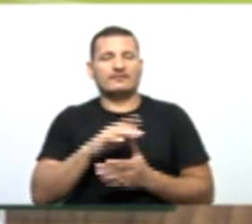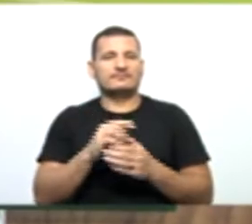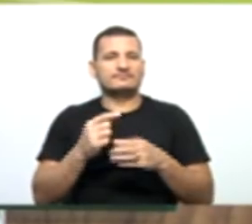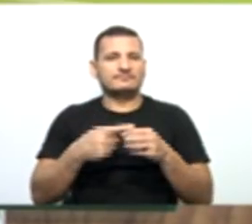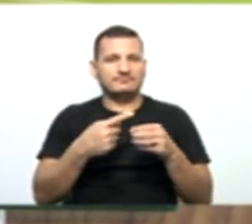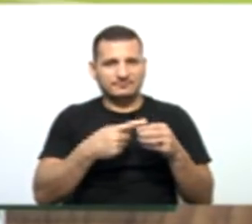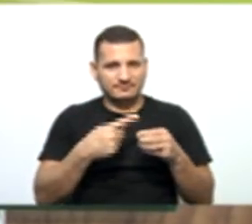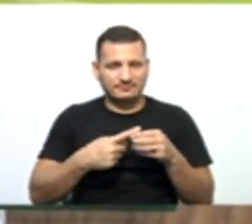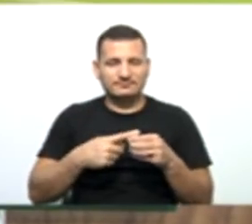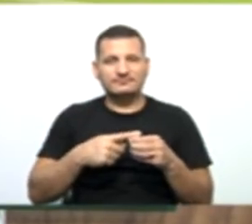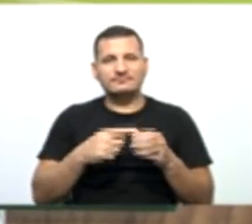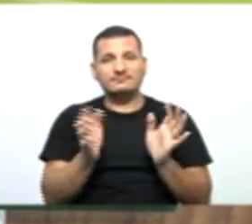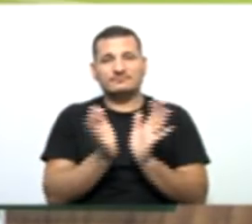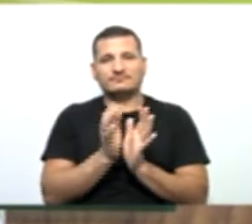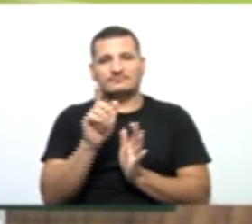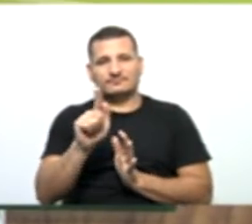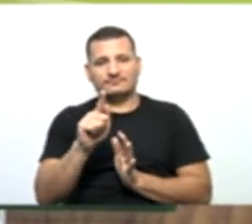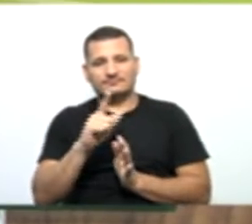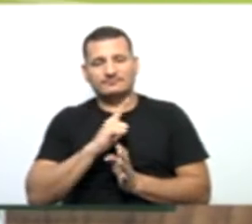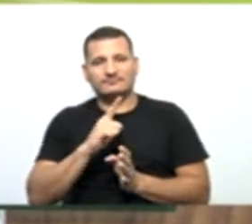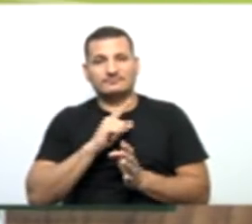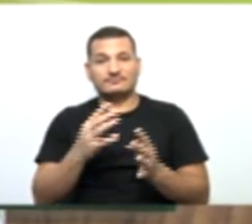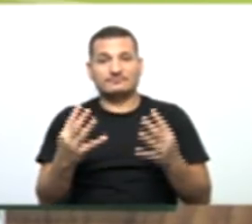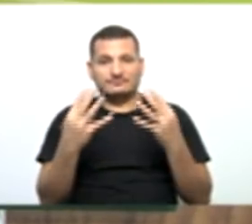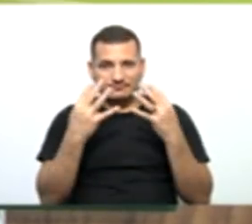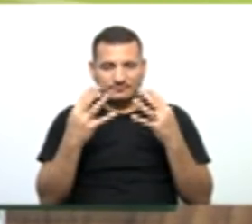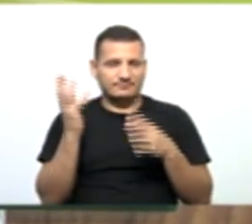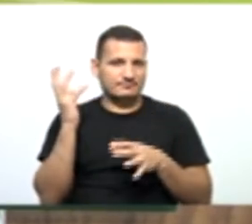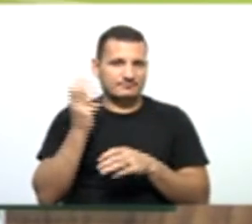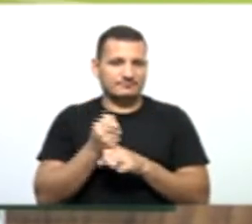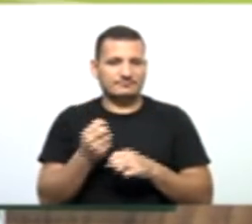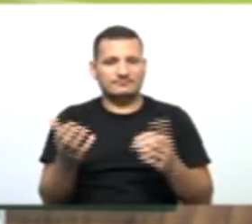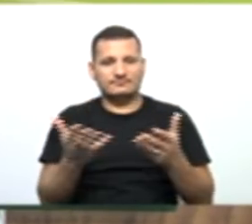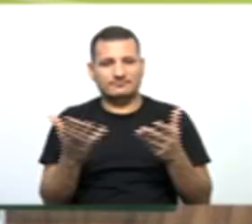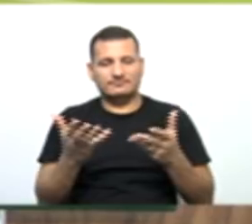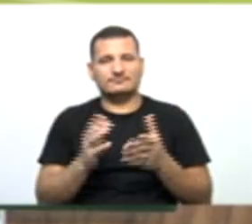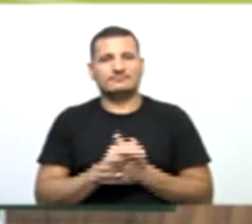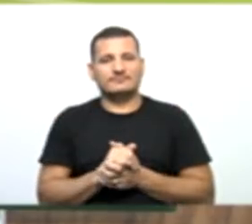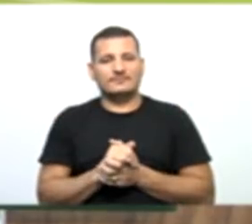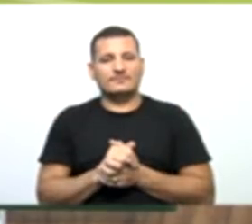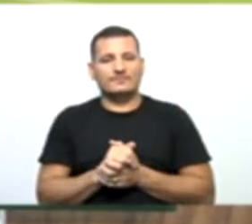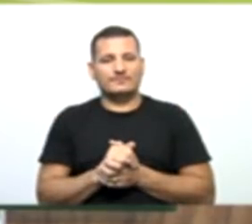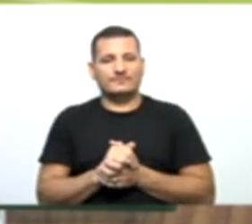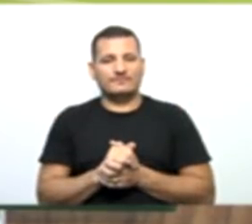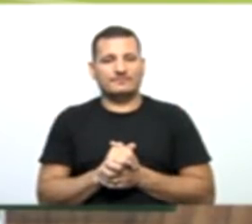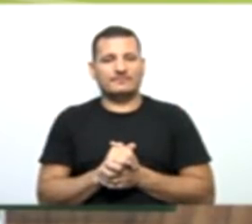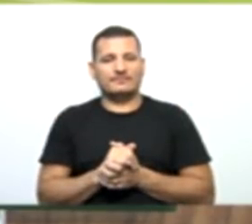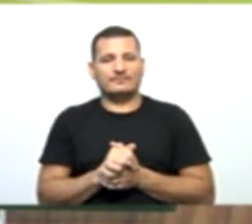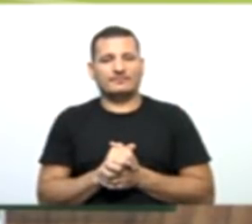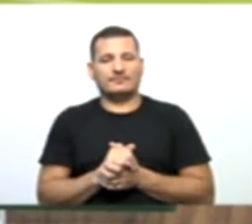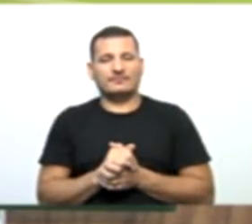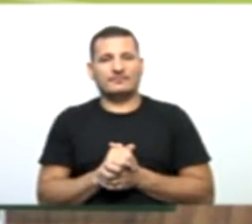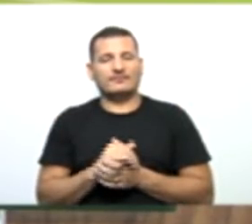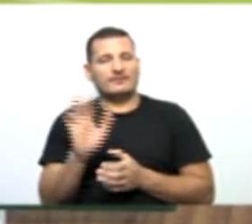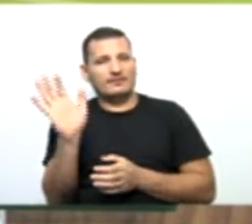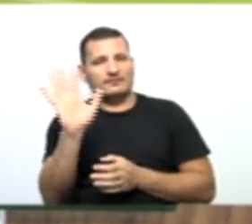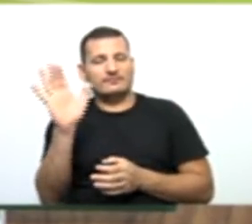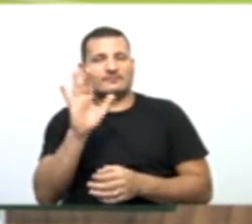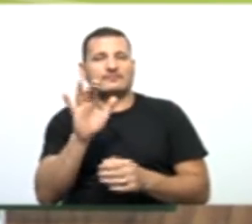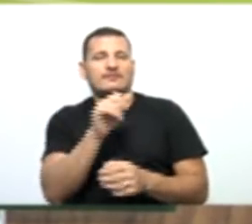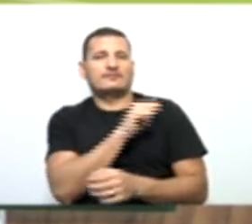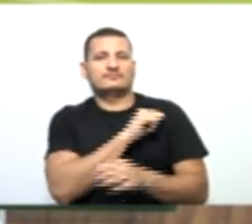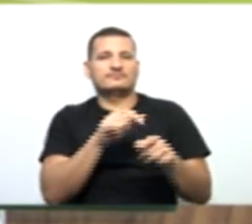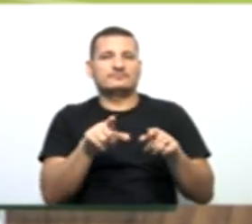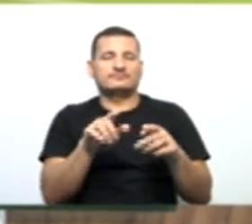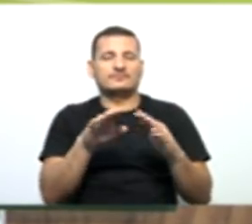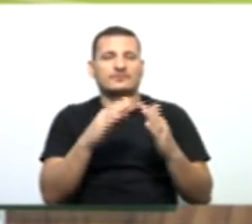da turma G, que estão ligadíssimos aí na nossa revisão, estão bem concentrados. E também um alô para os alunos da Escola Antônio Augusto